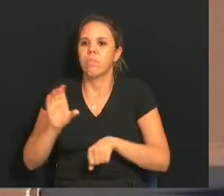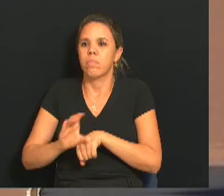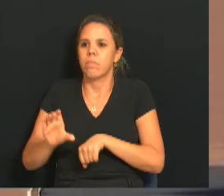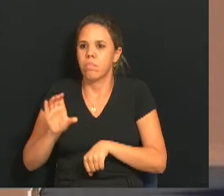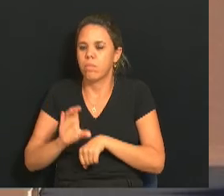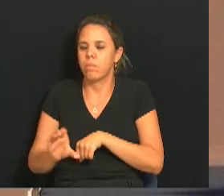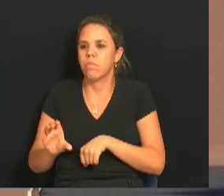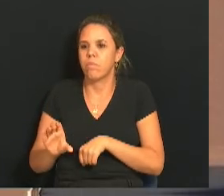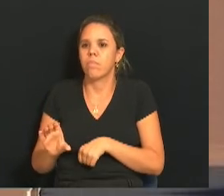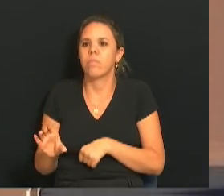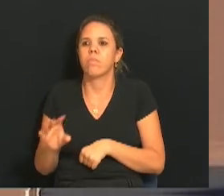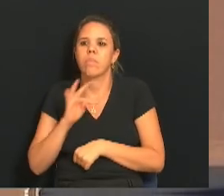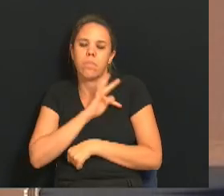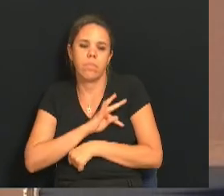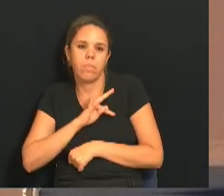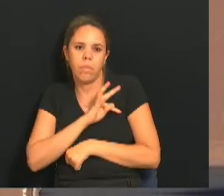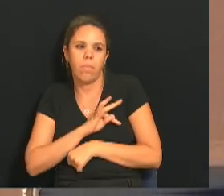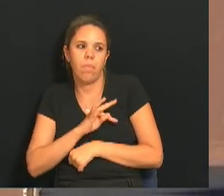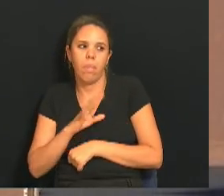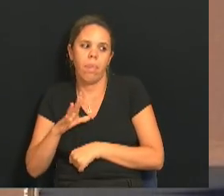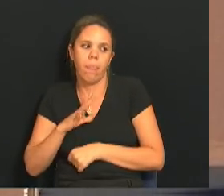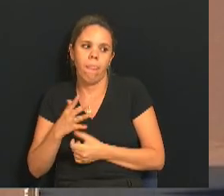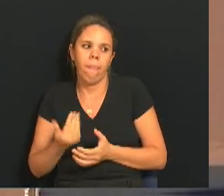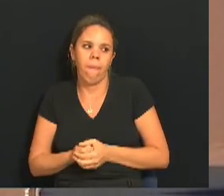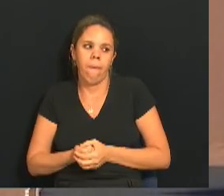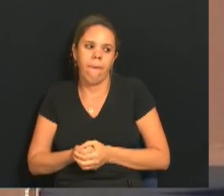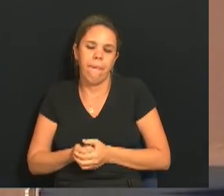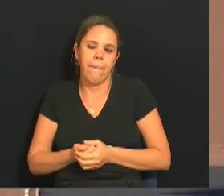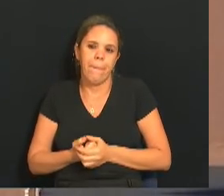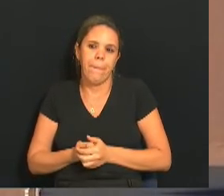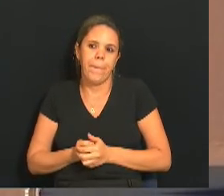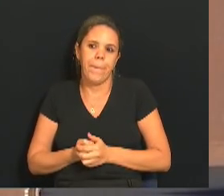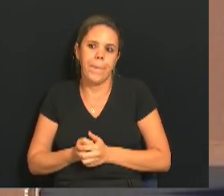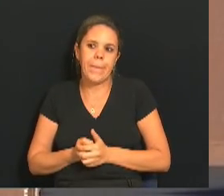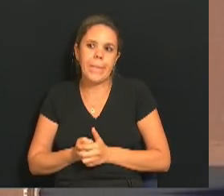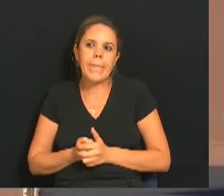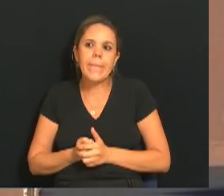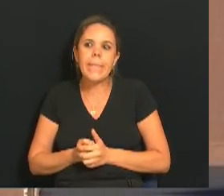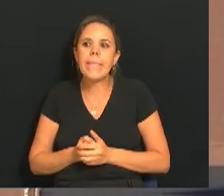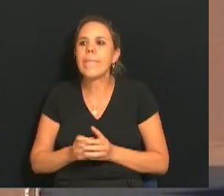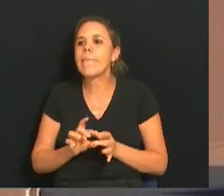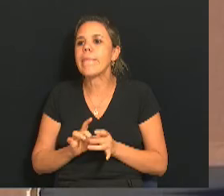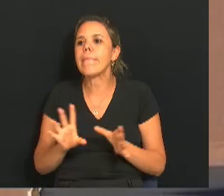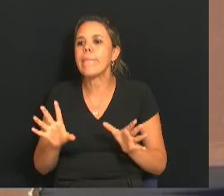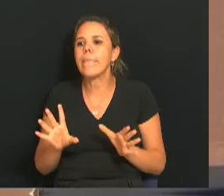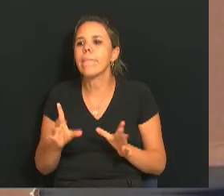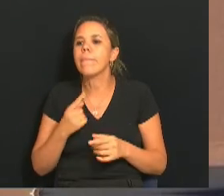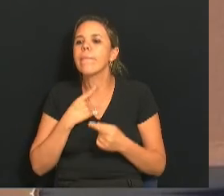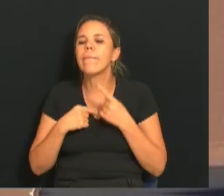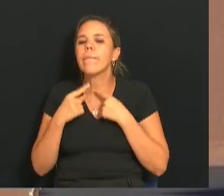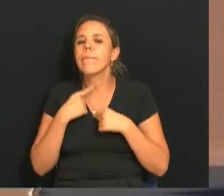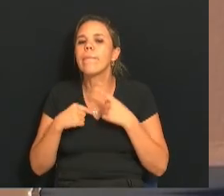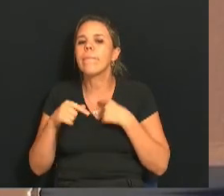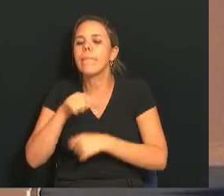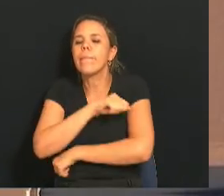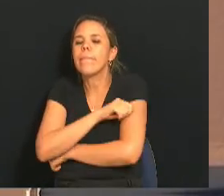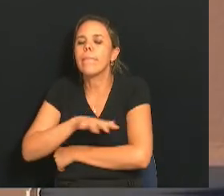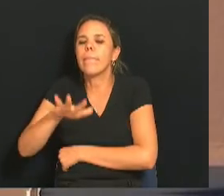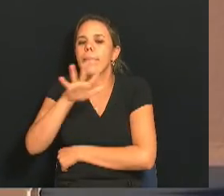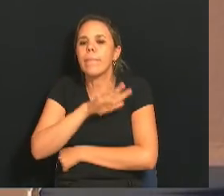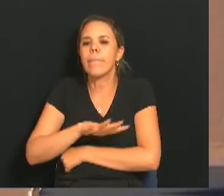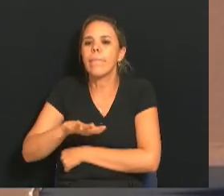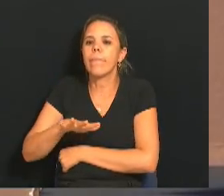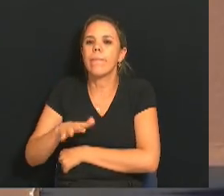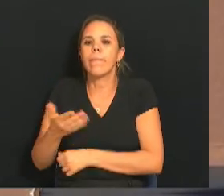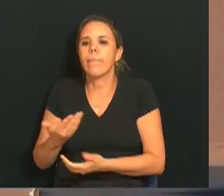nas escolas técnicas aqui da cidade, que sempre é um objeto de muita vontade e de desejo por parte dos alunos, pela qualidade que as